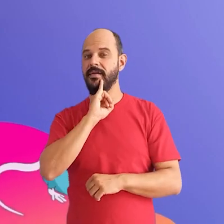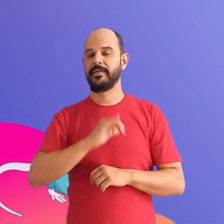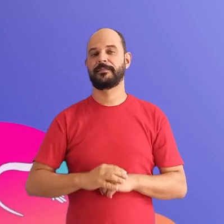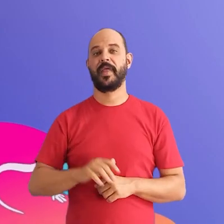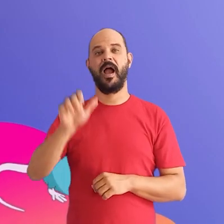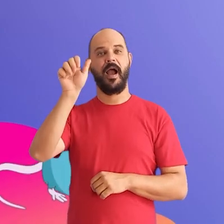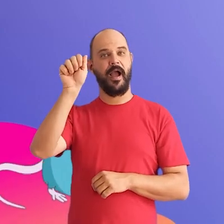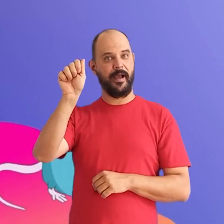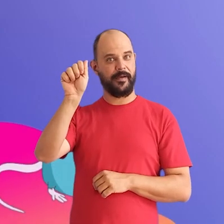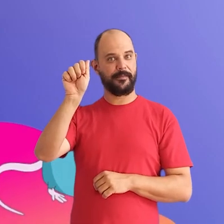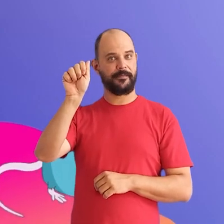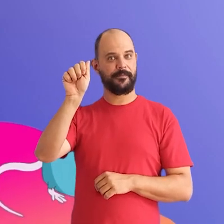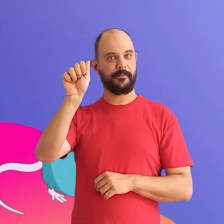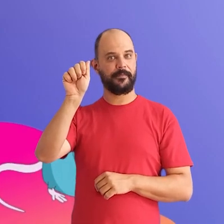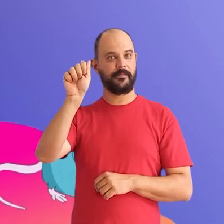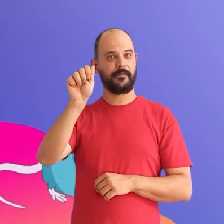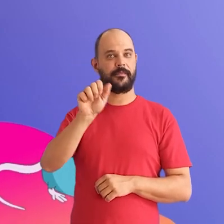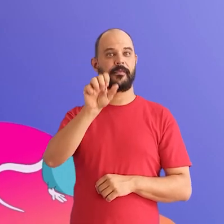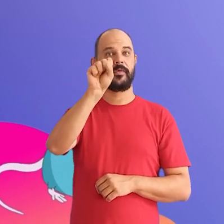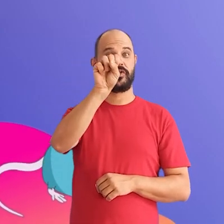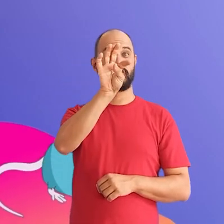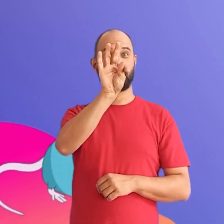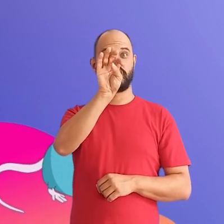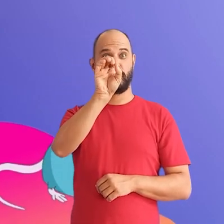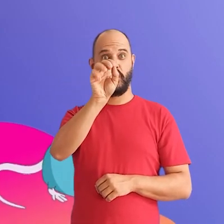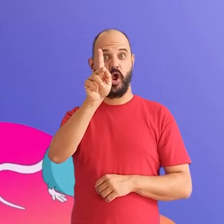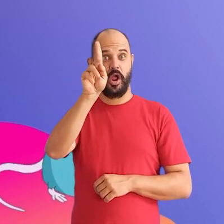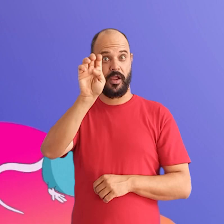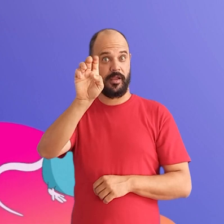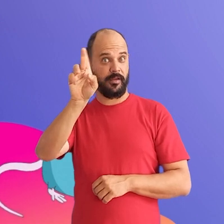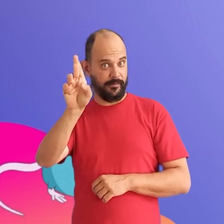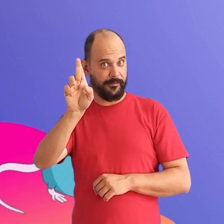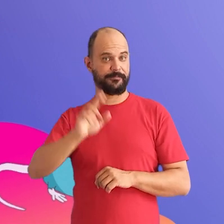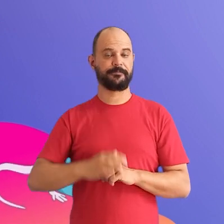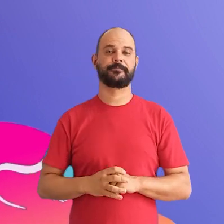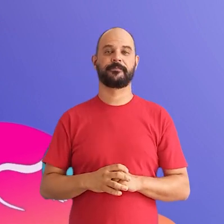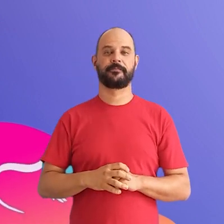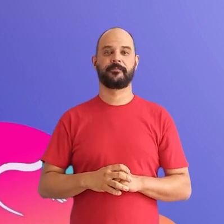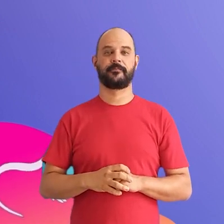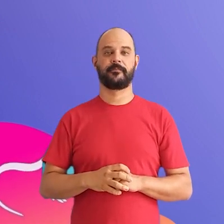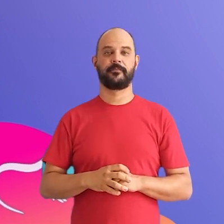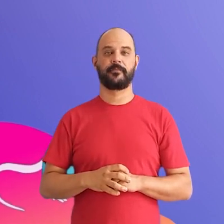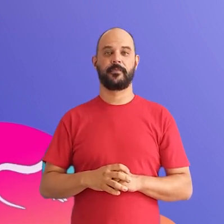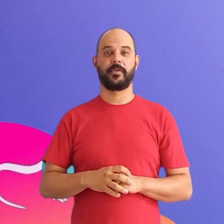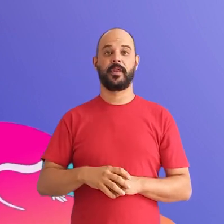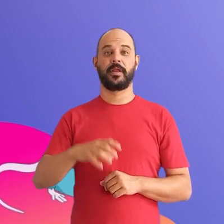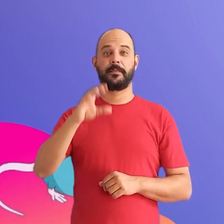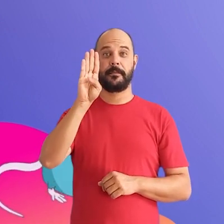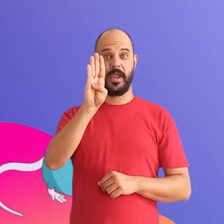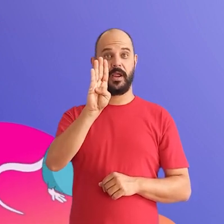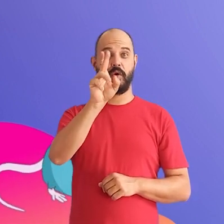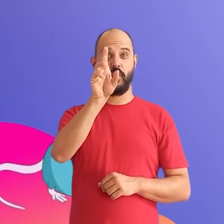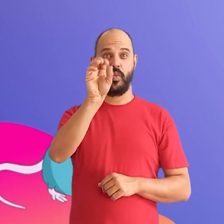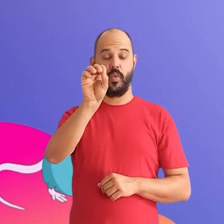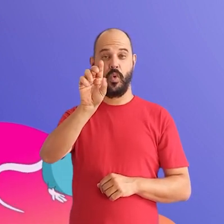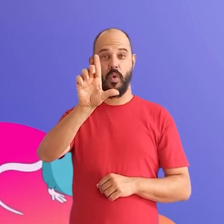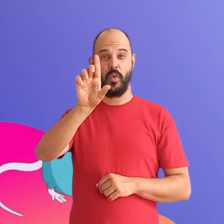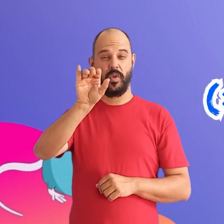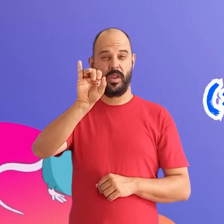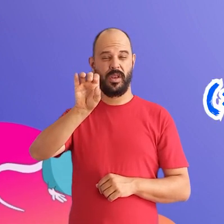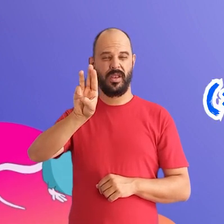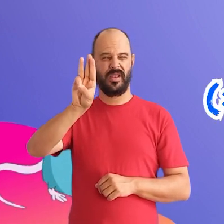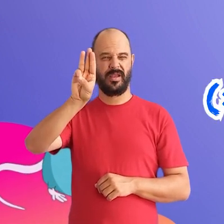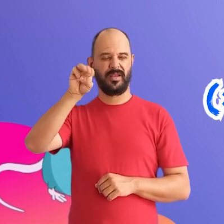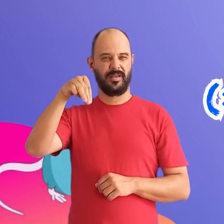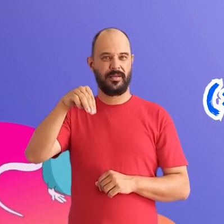Alternativa A, Bram Stoker. Alternativa B, J.K. Rowling. Alternativa